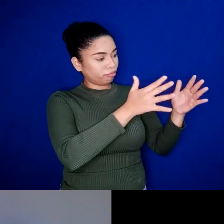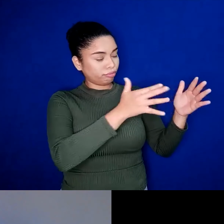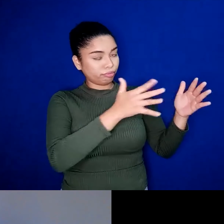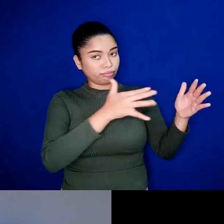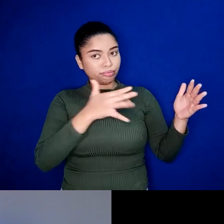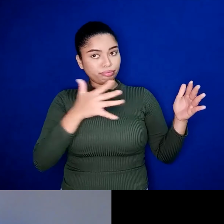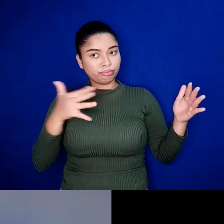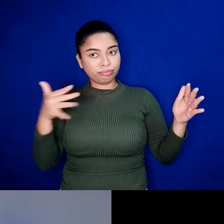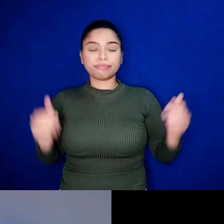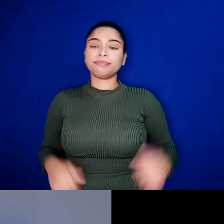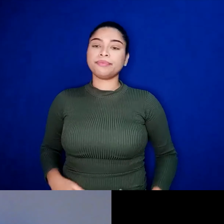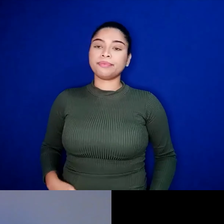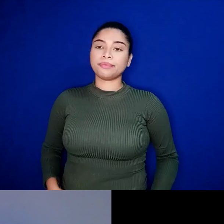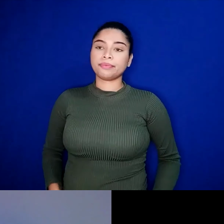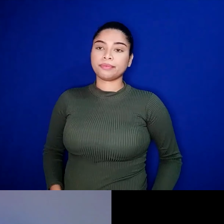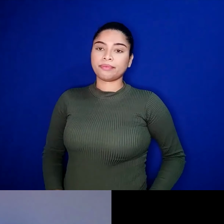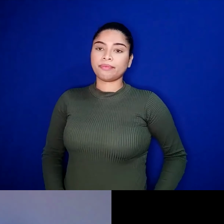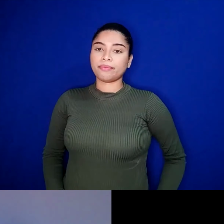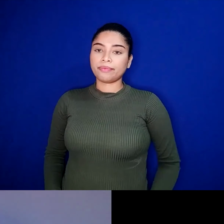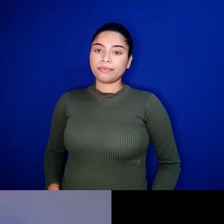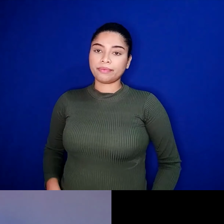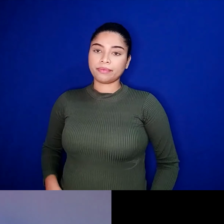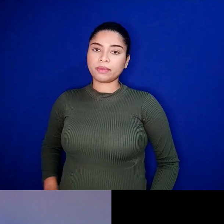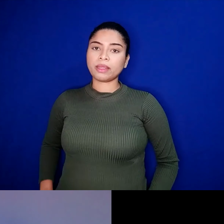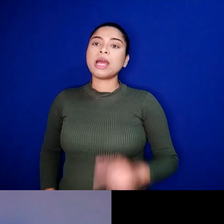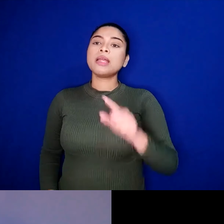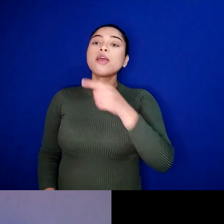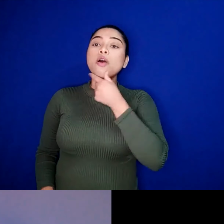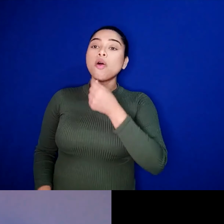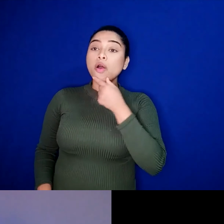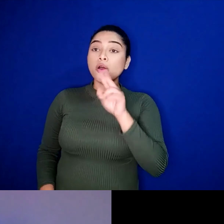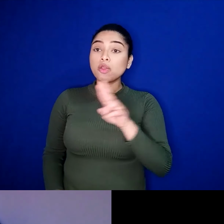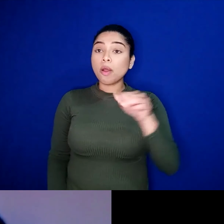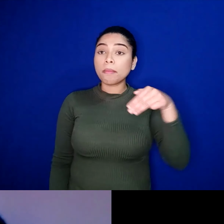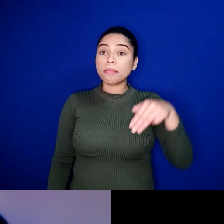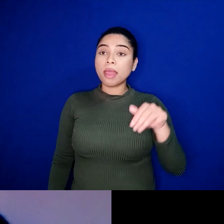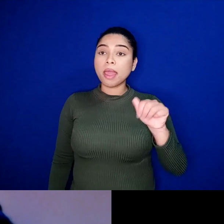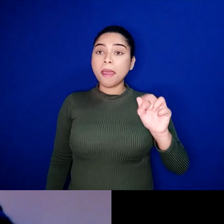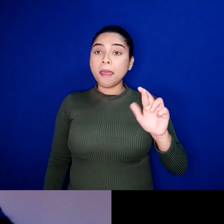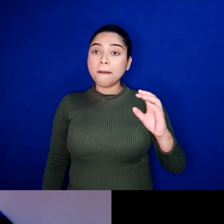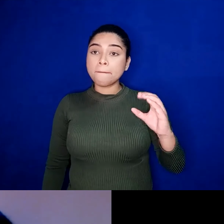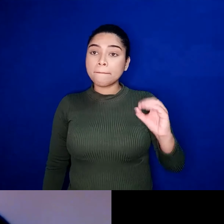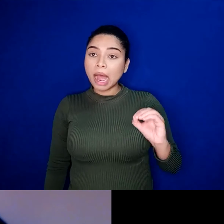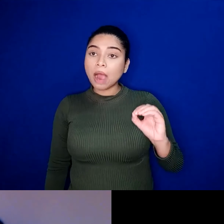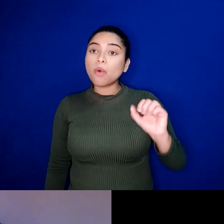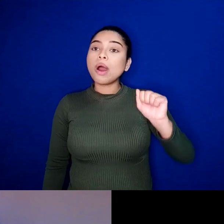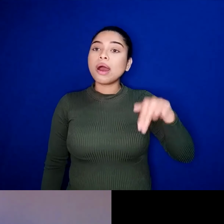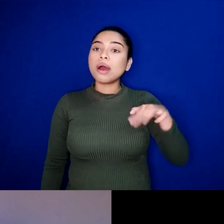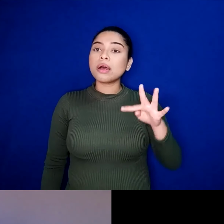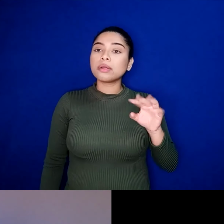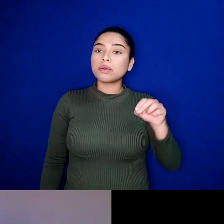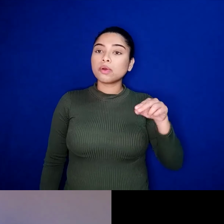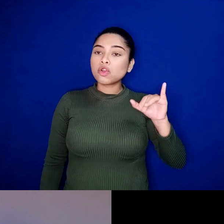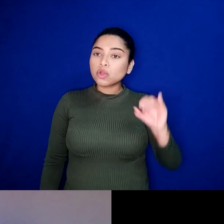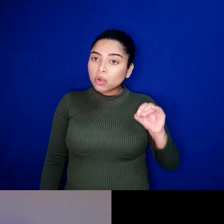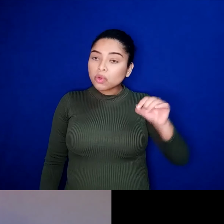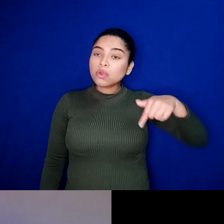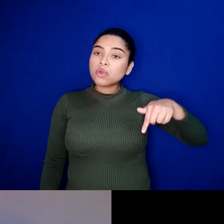Mack o Mack Marco Marco Antônio Queiroz ele o Mack ele já faleceu